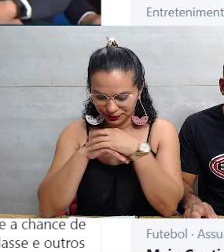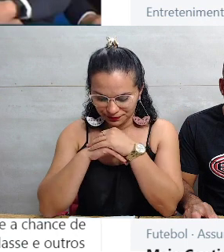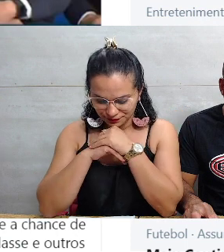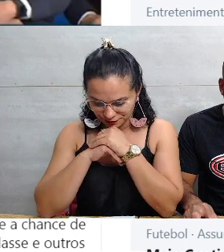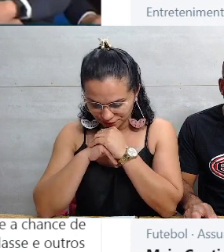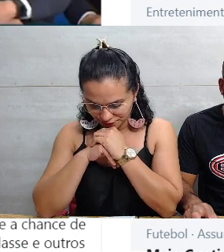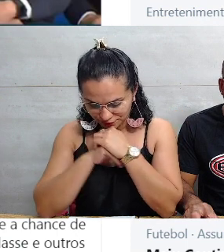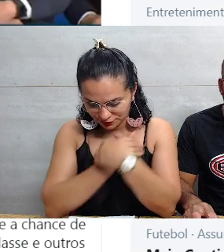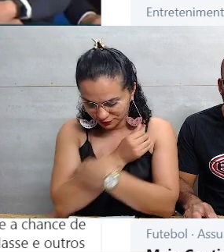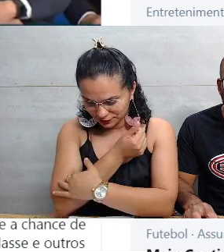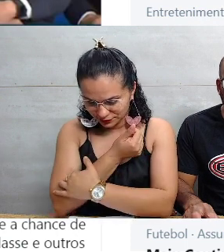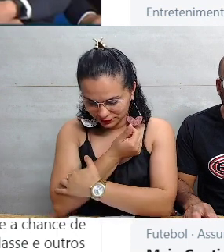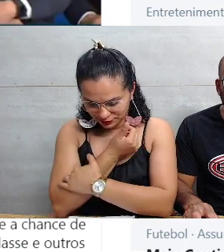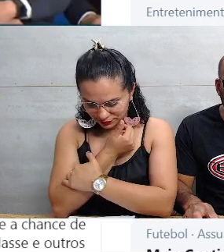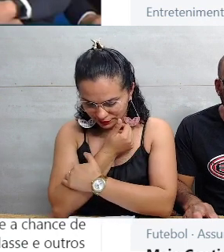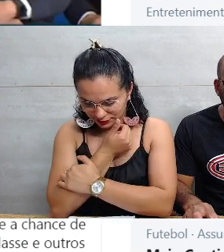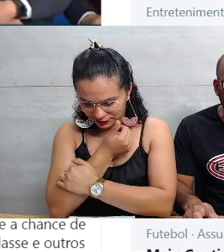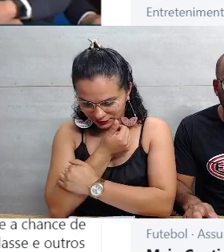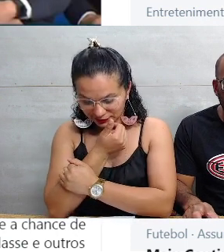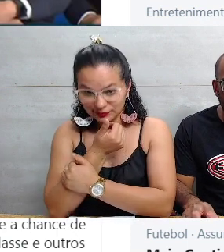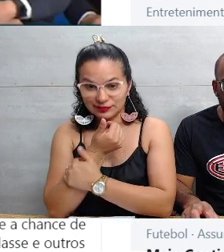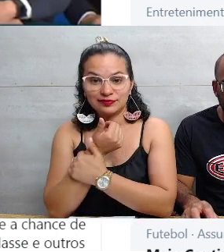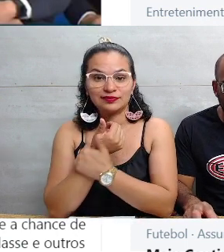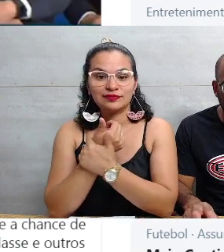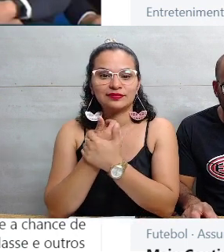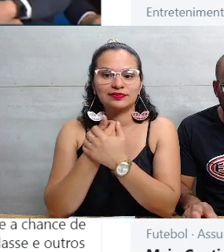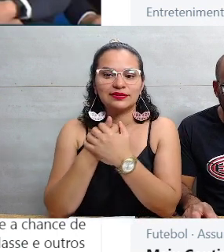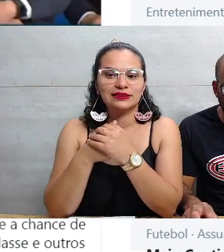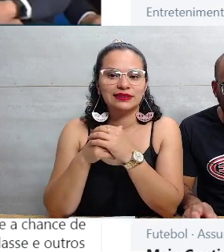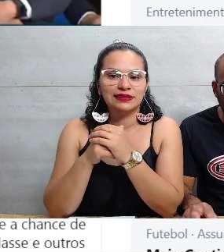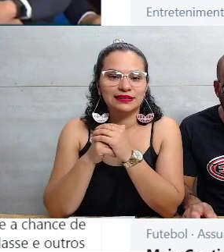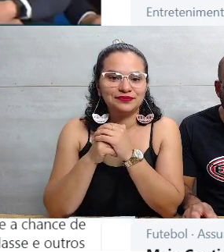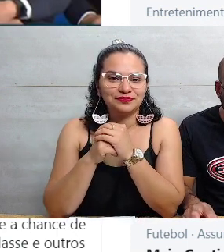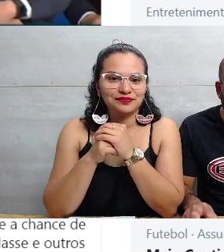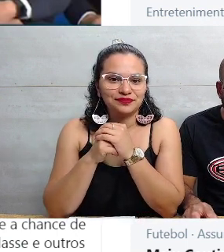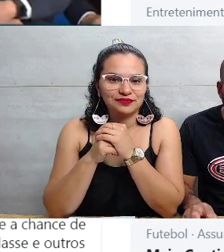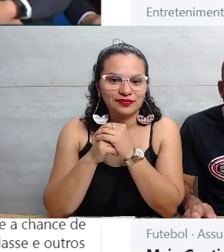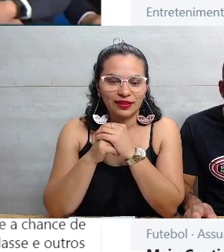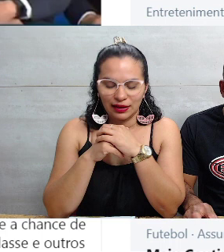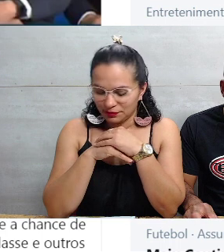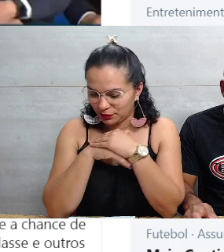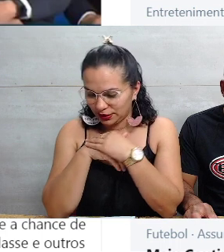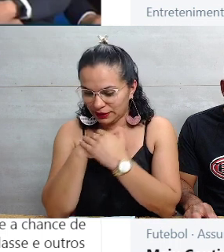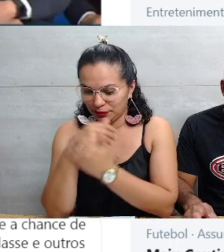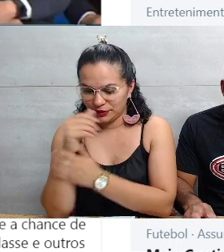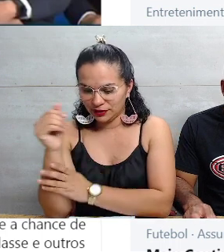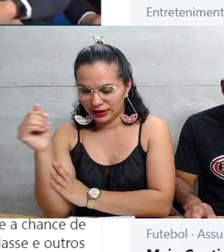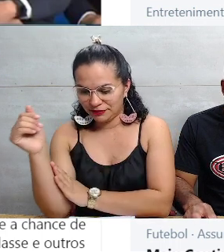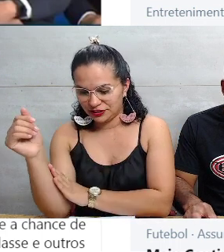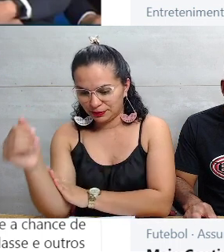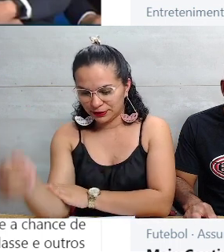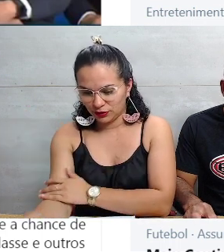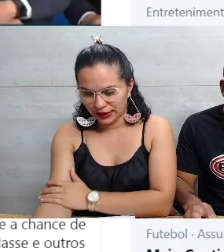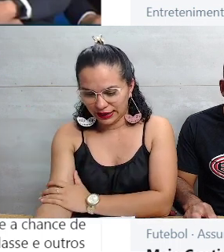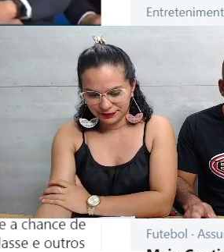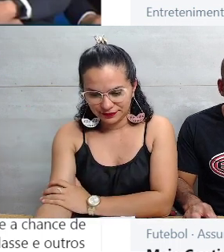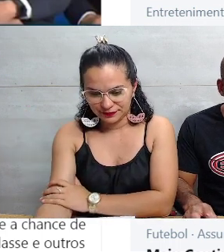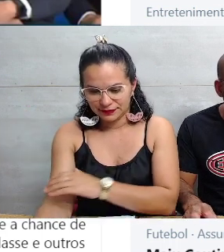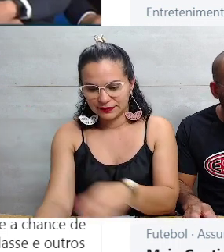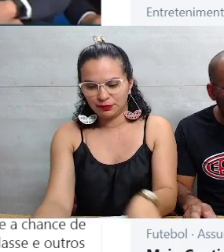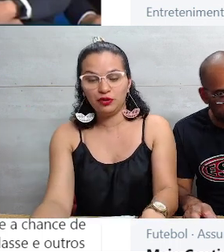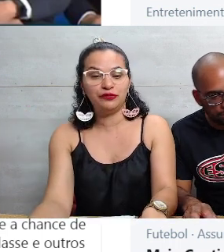Exatamente. Entendeu? Até hoje eu não entendo por que fica tão pequeno assim no negócio, mas tá valendo. Vamos lá. Põe a ficha pra